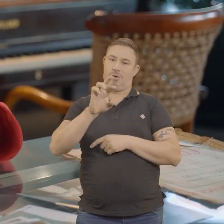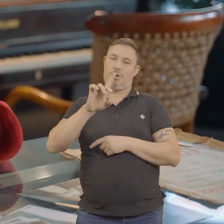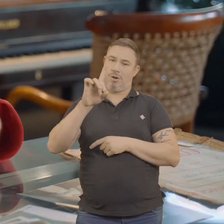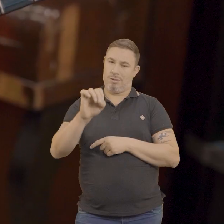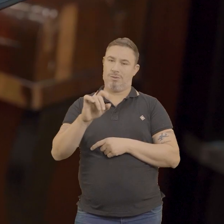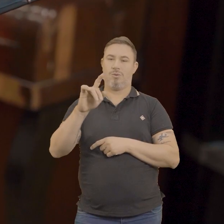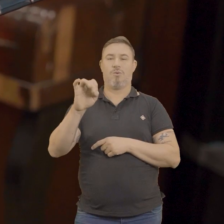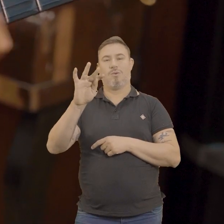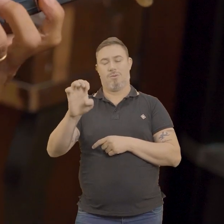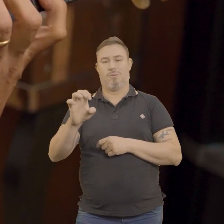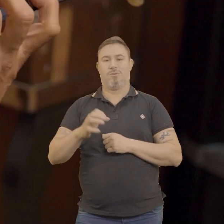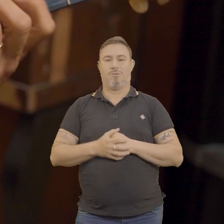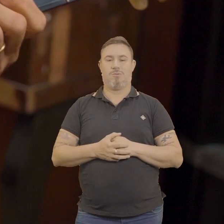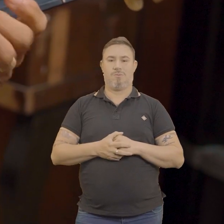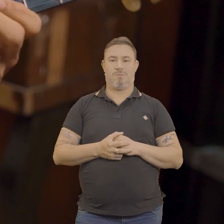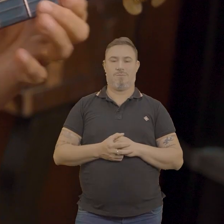falecido.